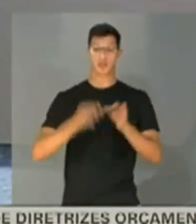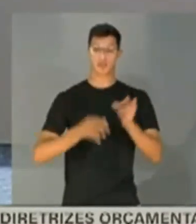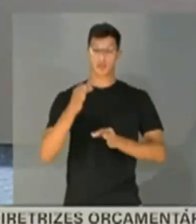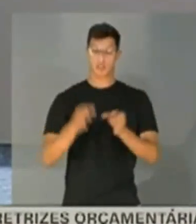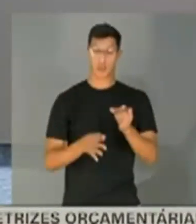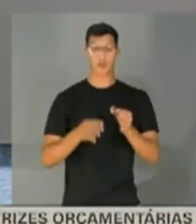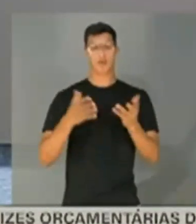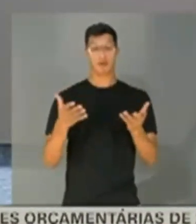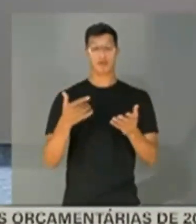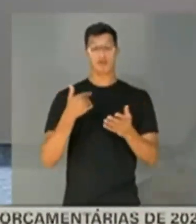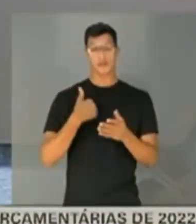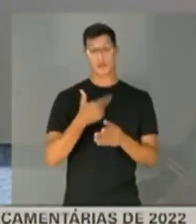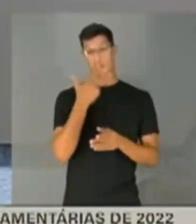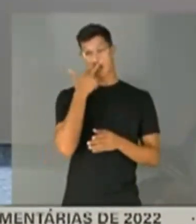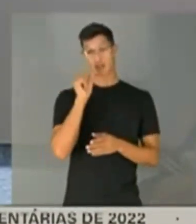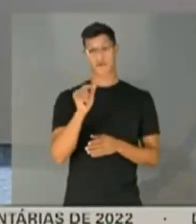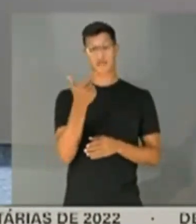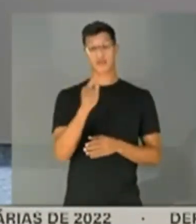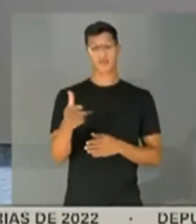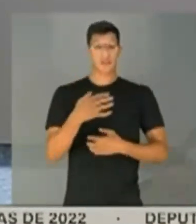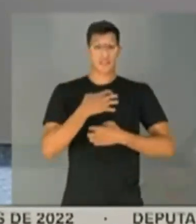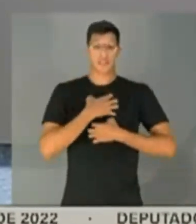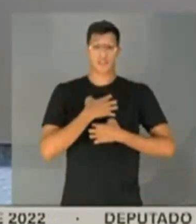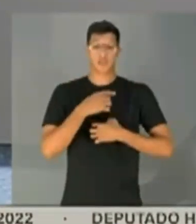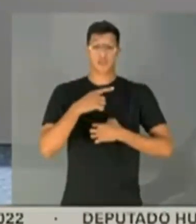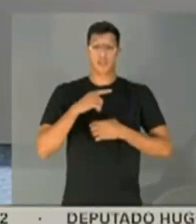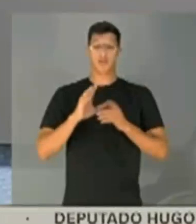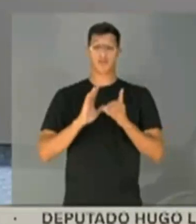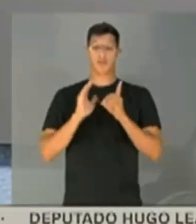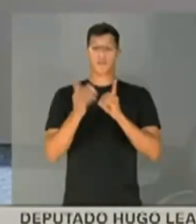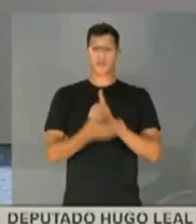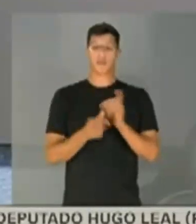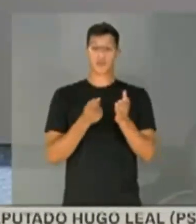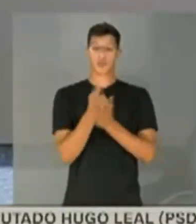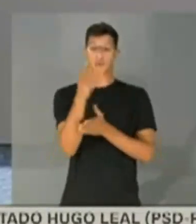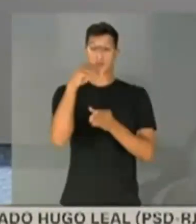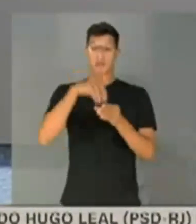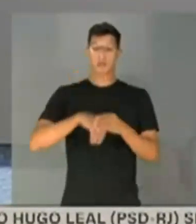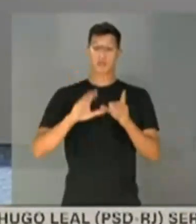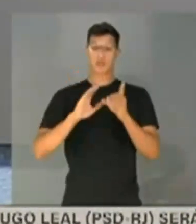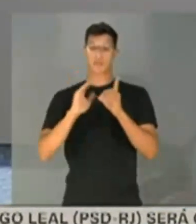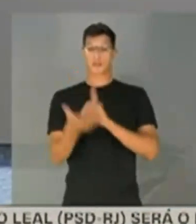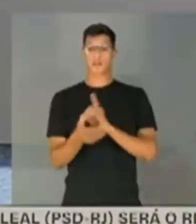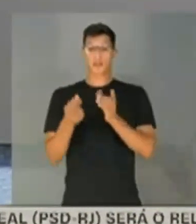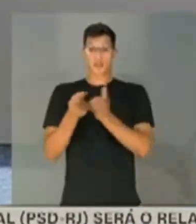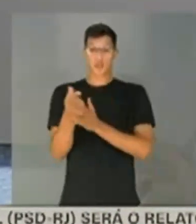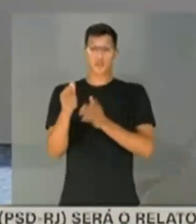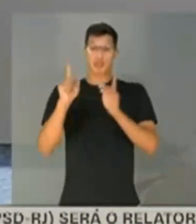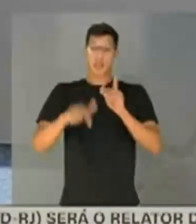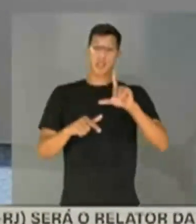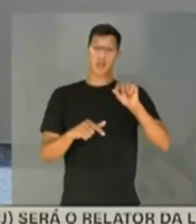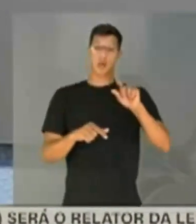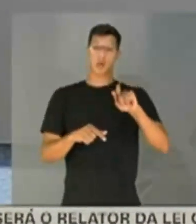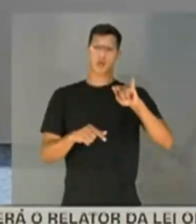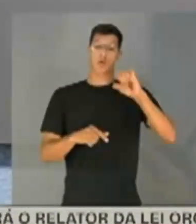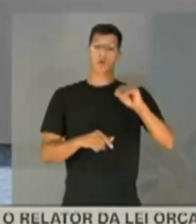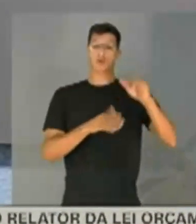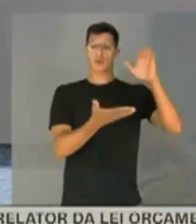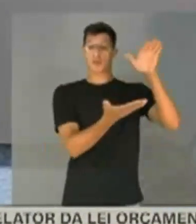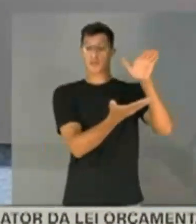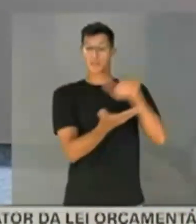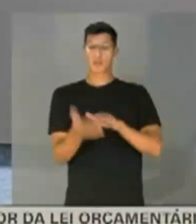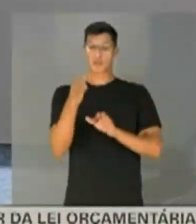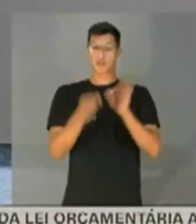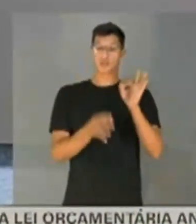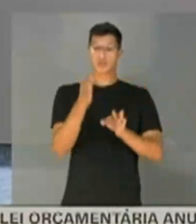judicial. E eu achava que não fazia muito sentido você ter um departamento de compra dentro de um departamento de compra. É lógico que a demanda judicial é